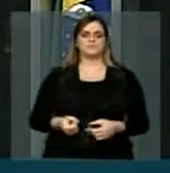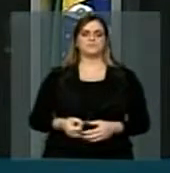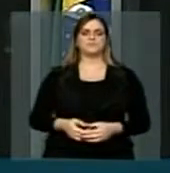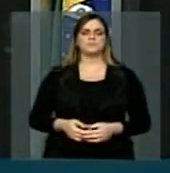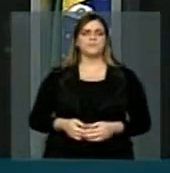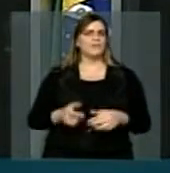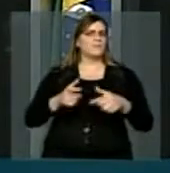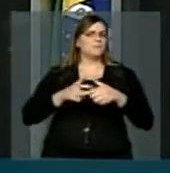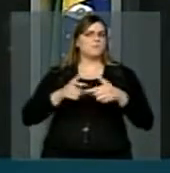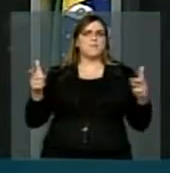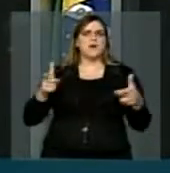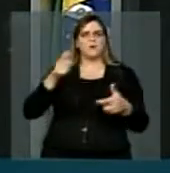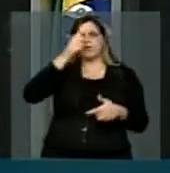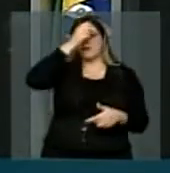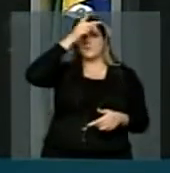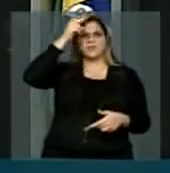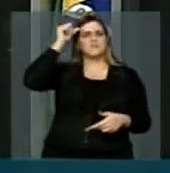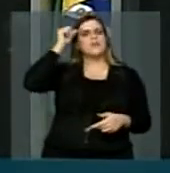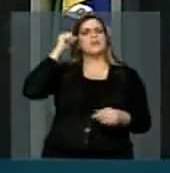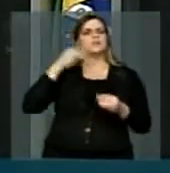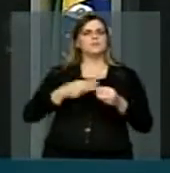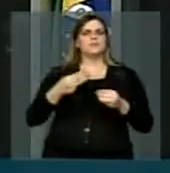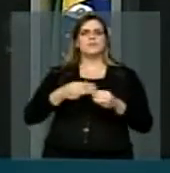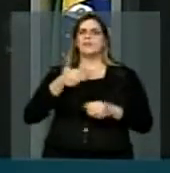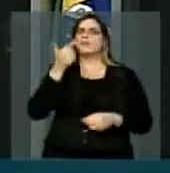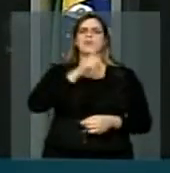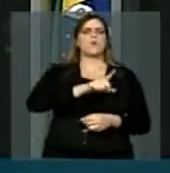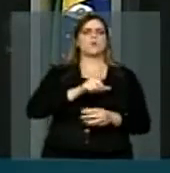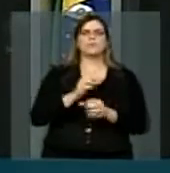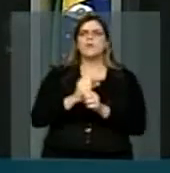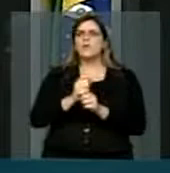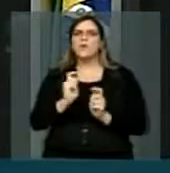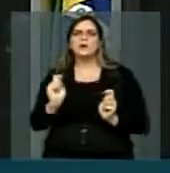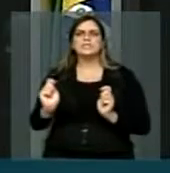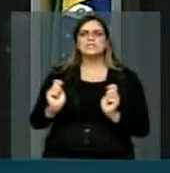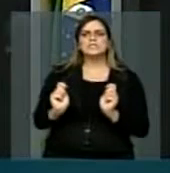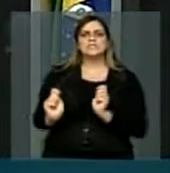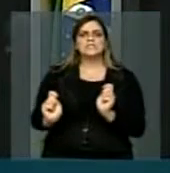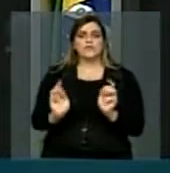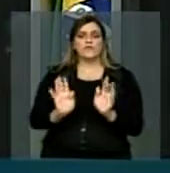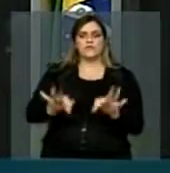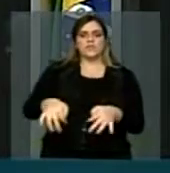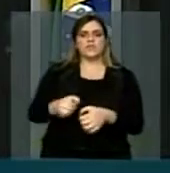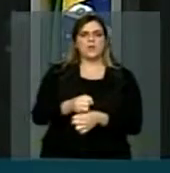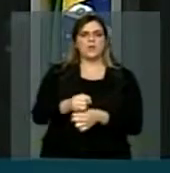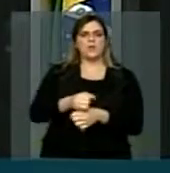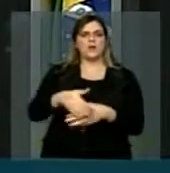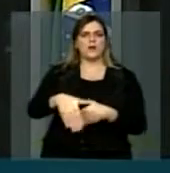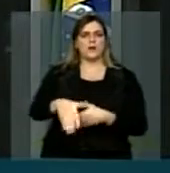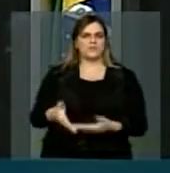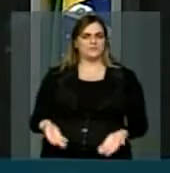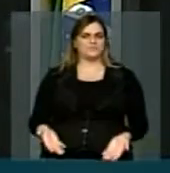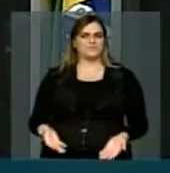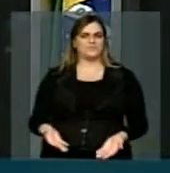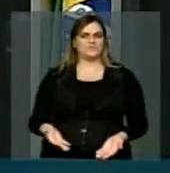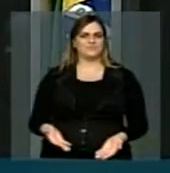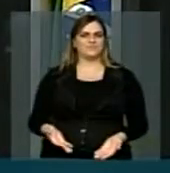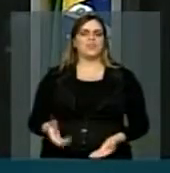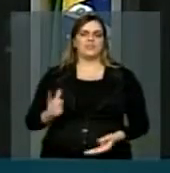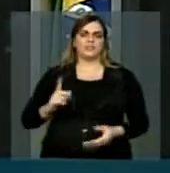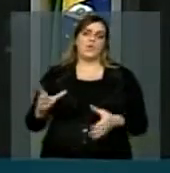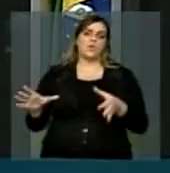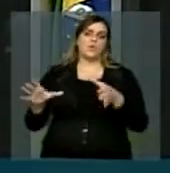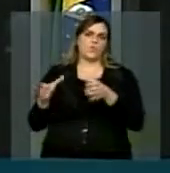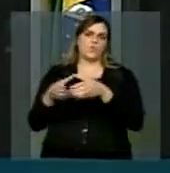E a maioria dos prefeitos, presidente, não estão conseguindo fechar as suas contas para o final do ano. Dentro da União dos Municípios